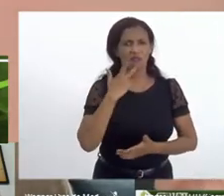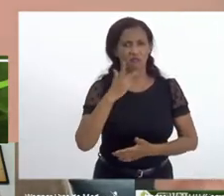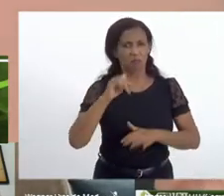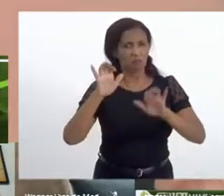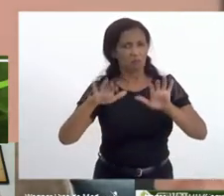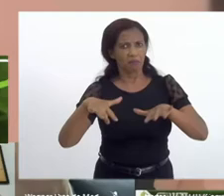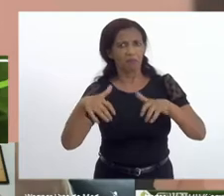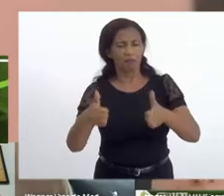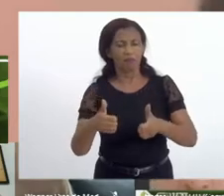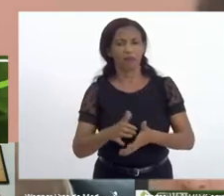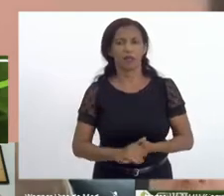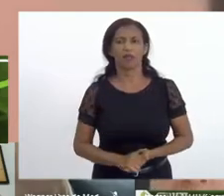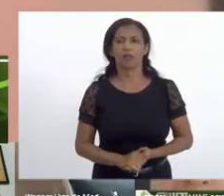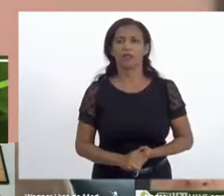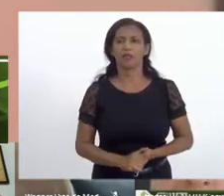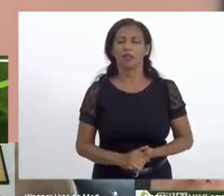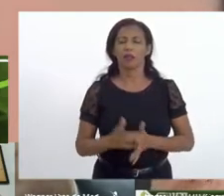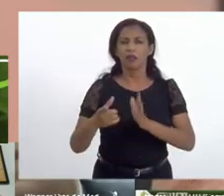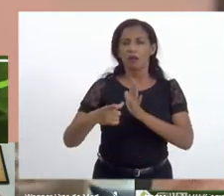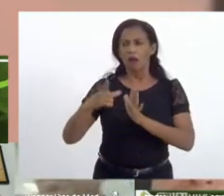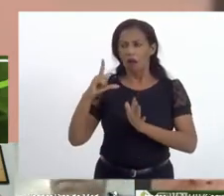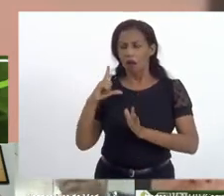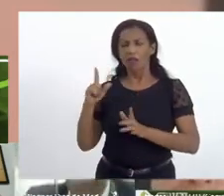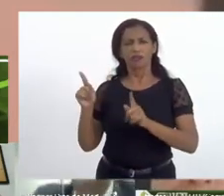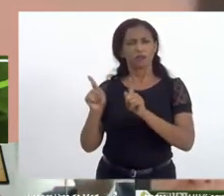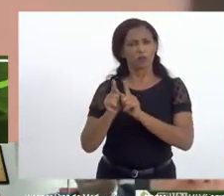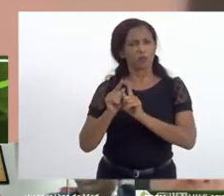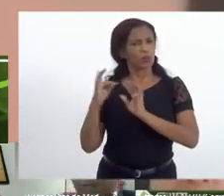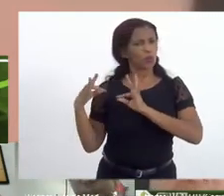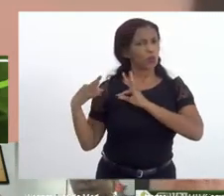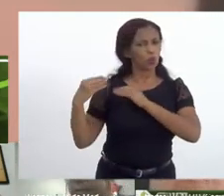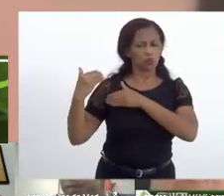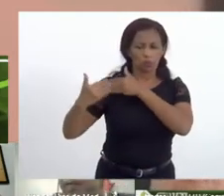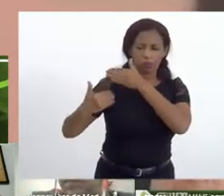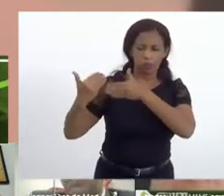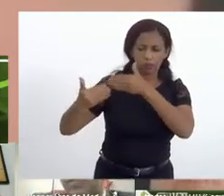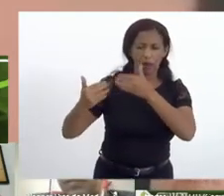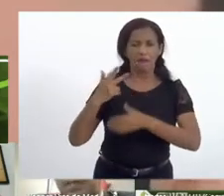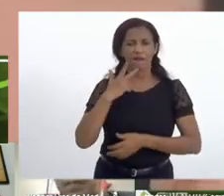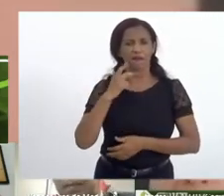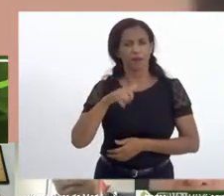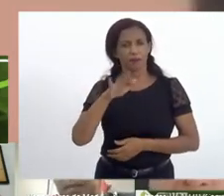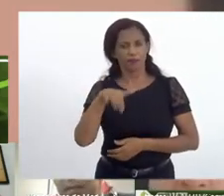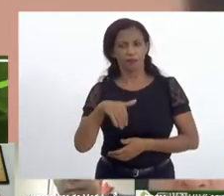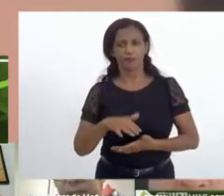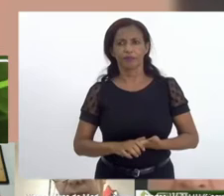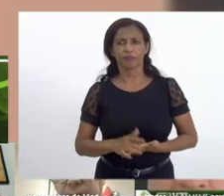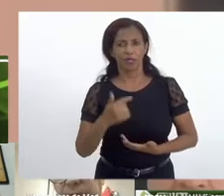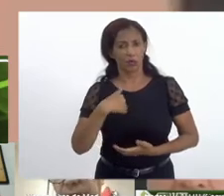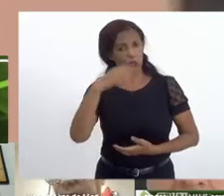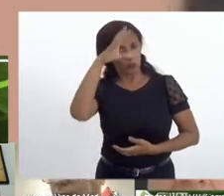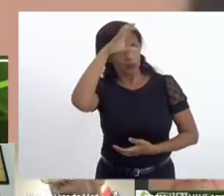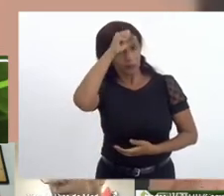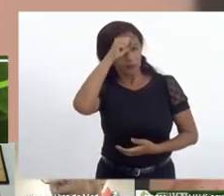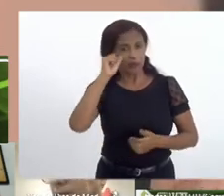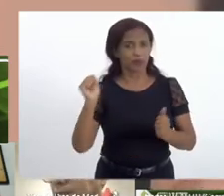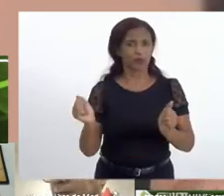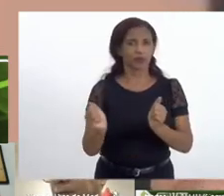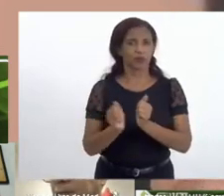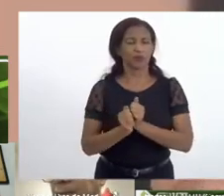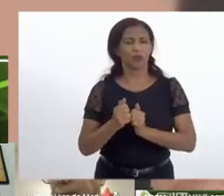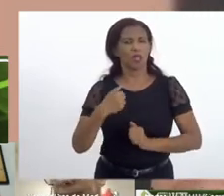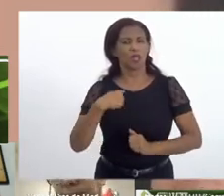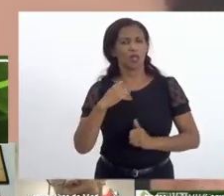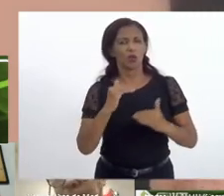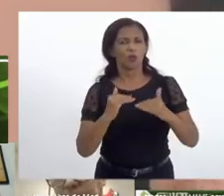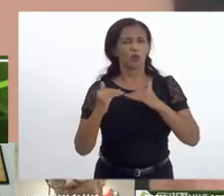e todos que me antecederam, ótimas exposições. Estou aprendendo um pouco aqui com vocês. Eu fui